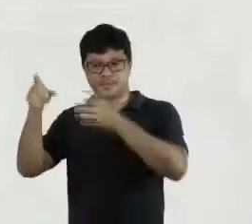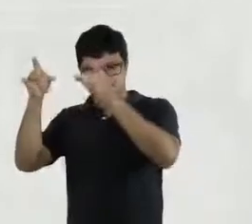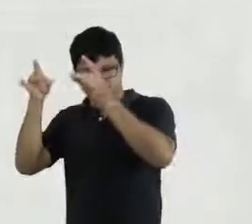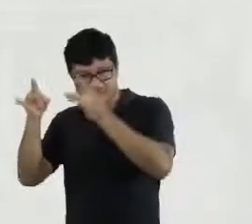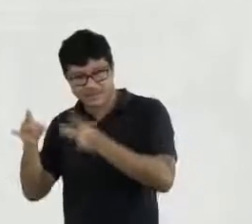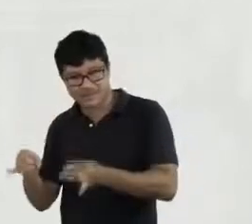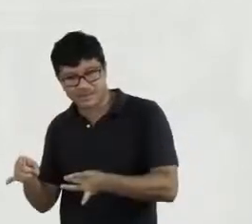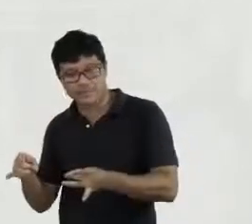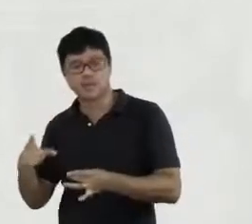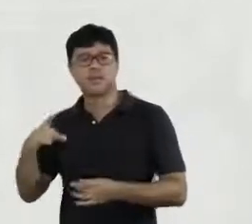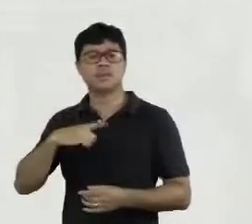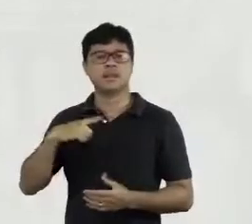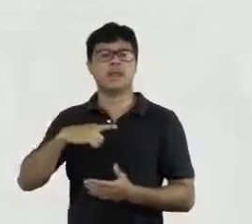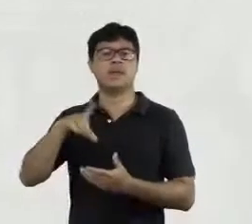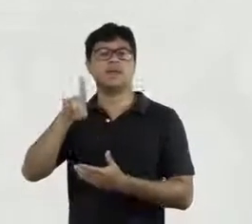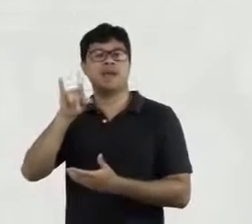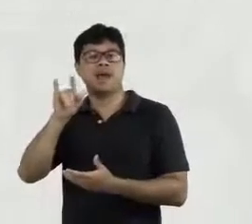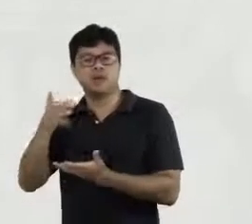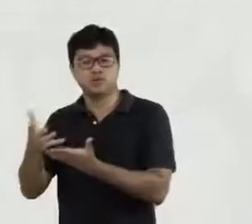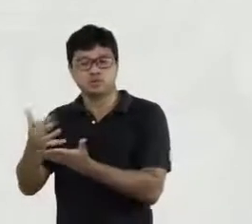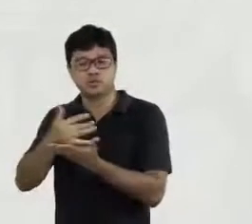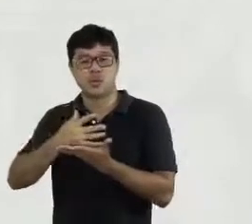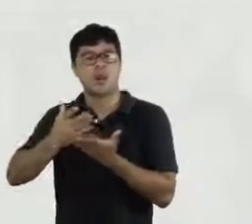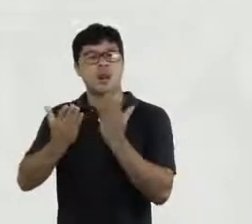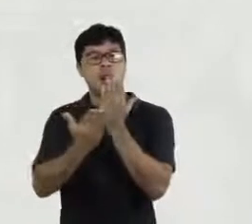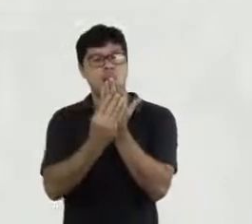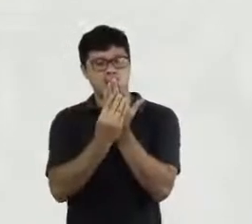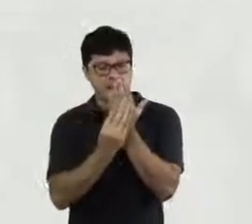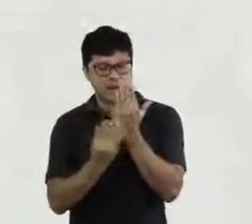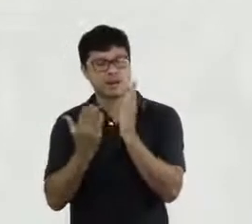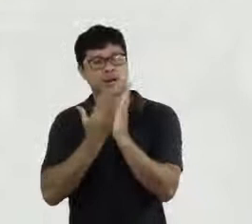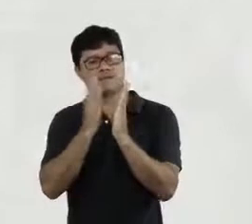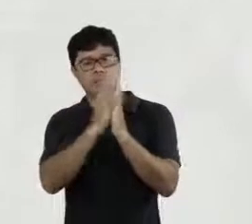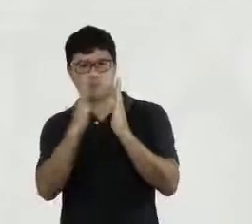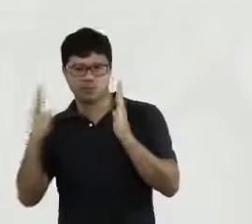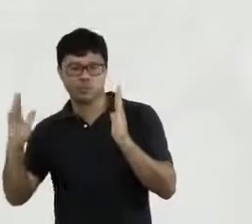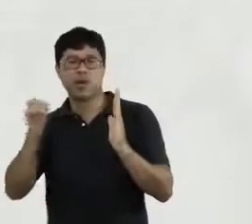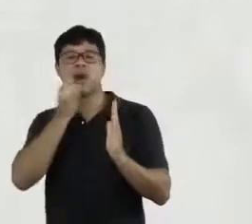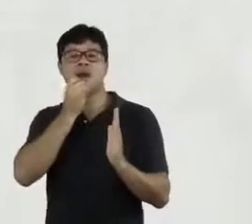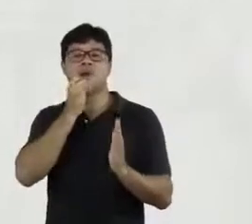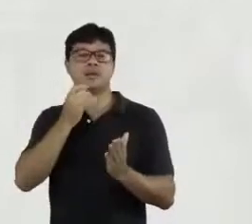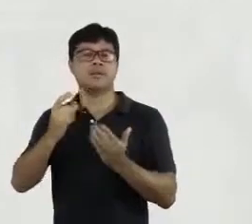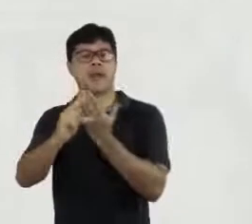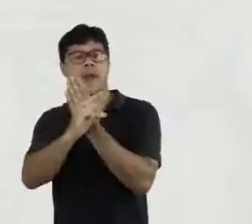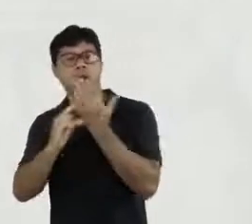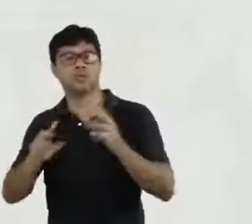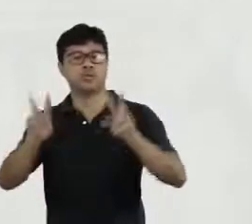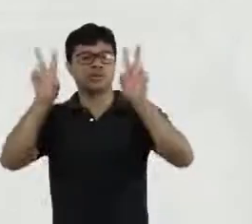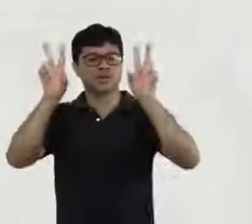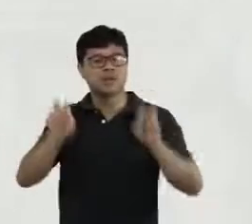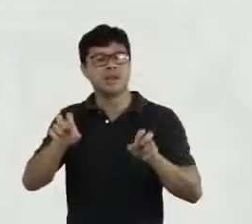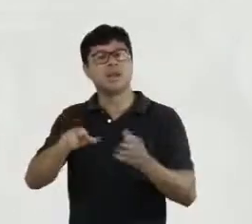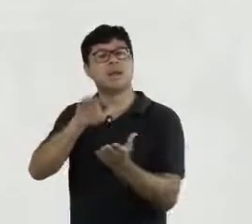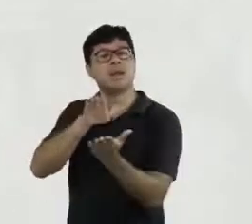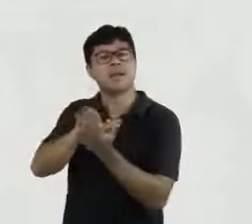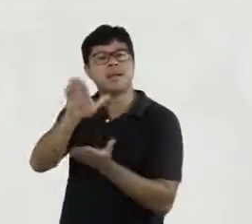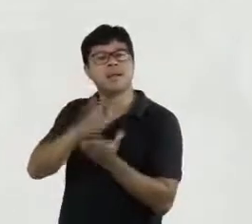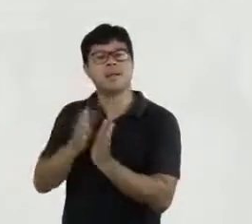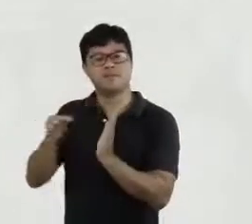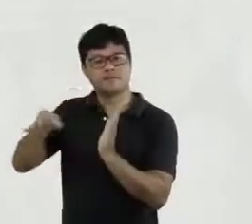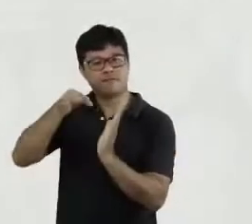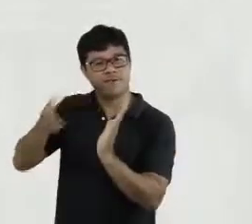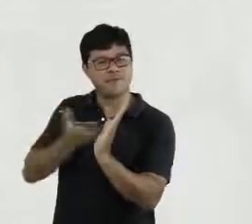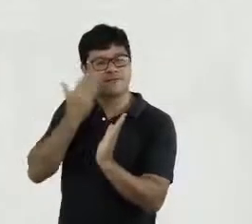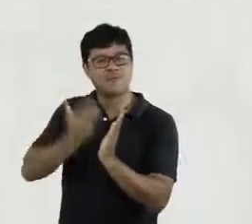descritivas incluem dados bibliográficos de publicação, por exemplo, autor, título, imprenta, número de